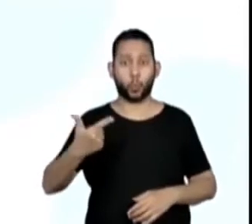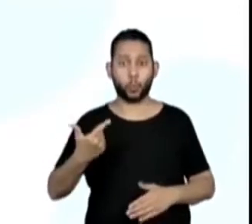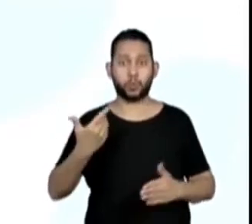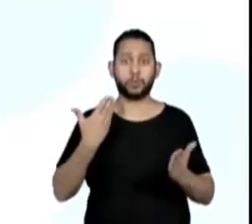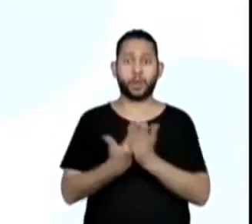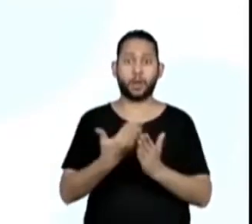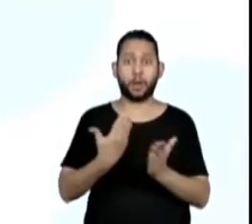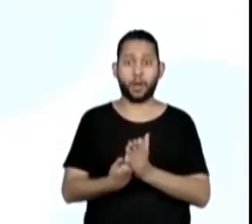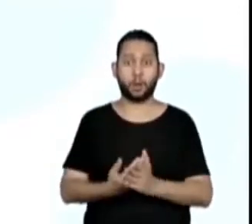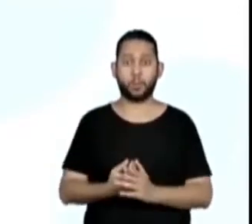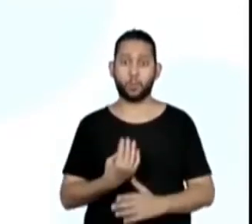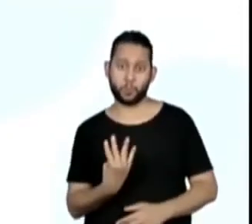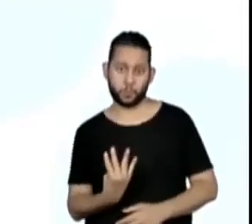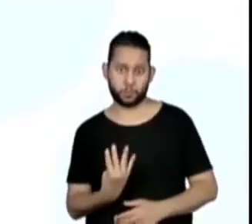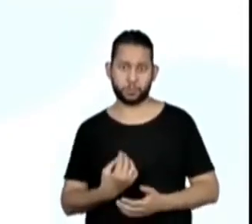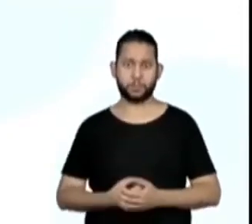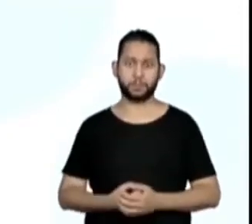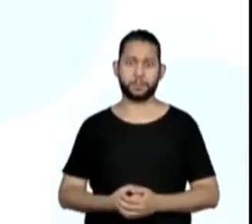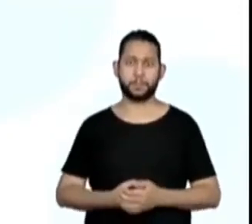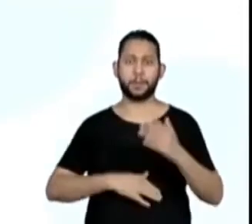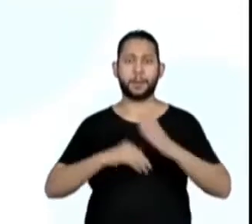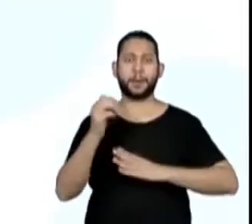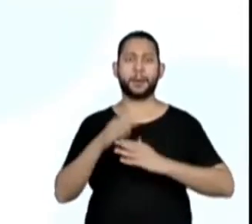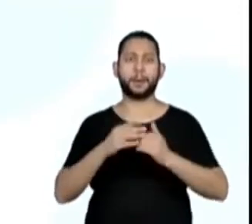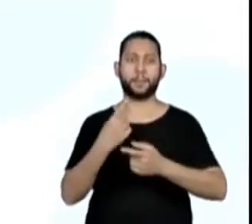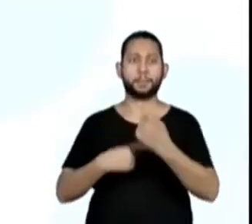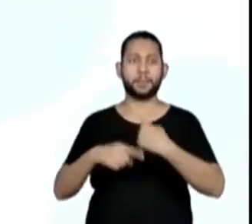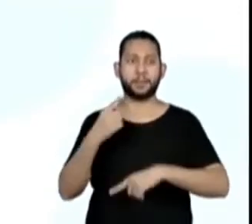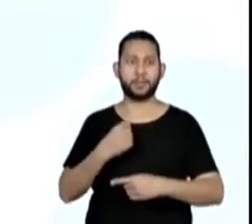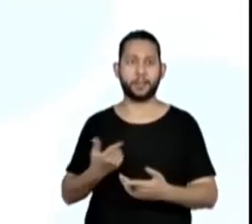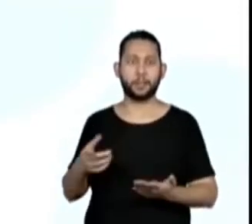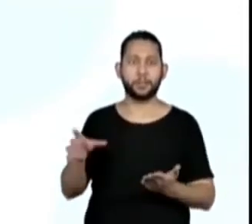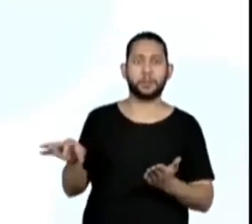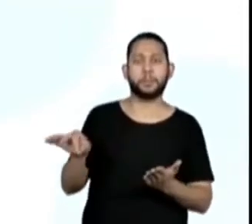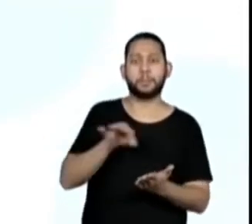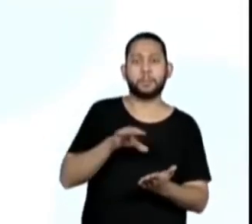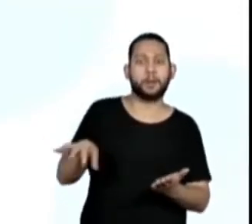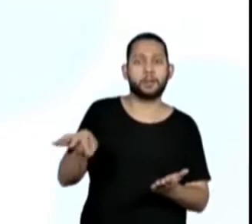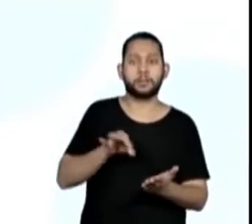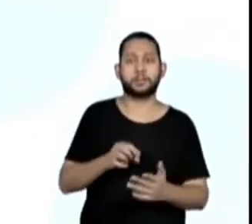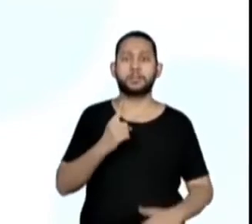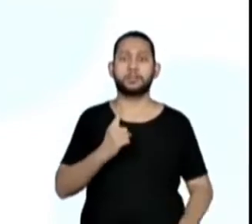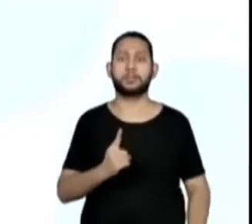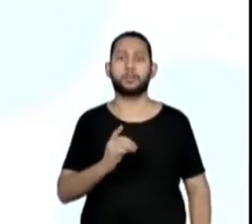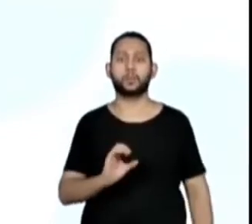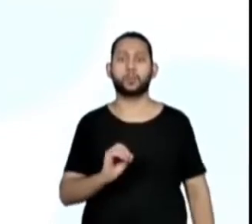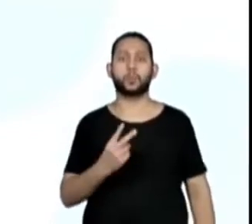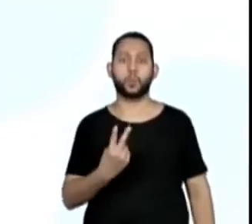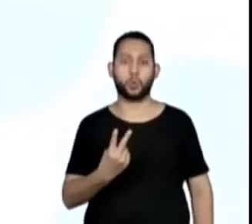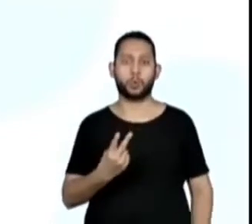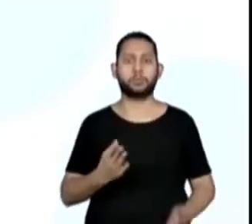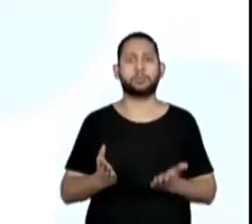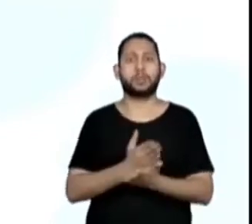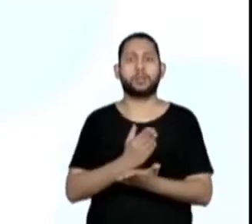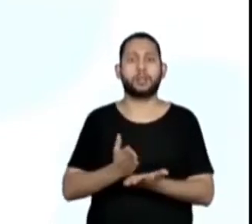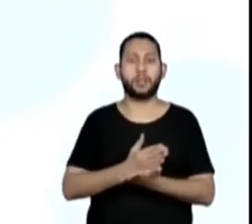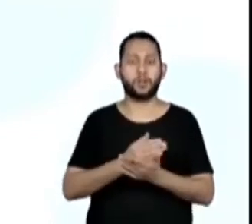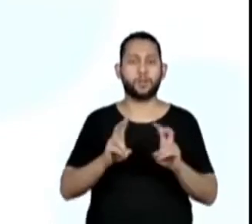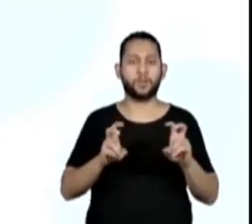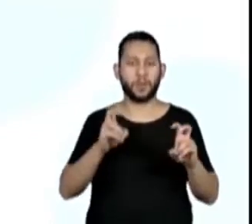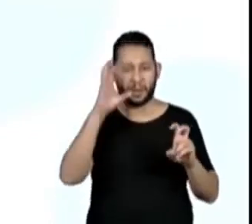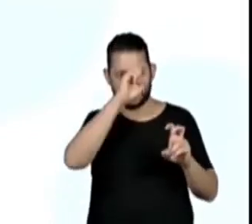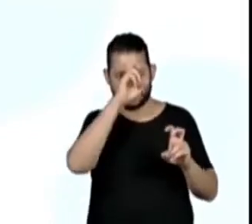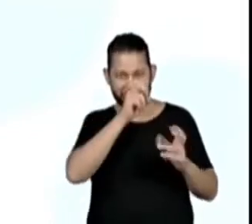diversão. Aula número 4. Habilidade do dia, turma, está na página 102 do Aprender Sempre, do aluno, do professor